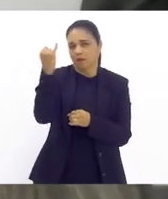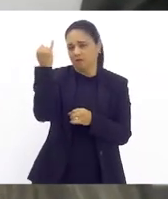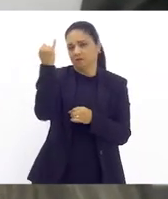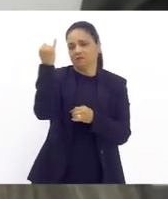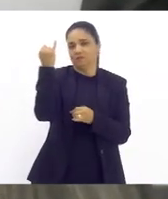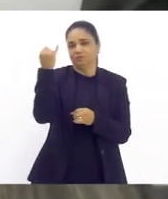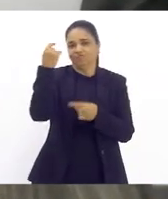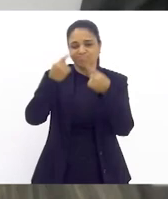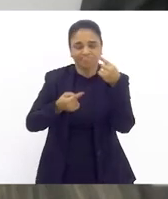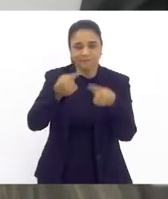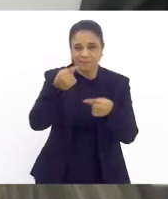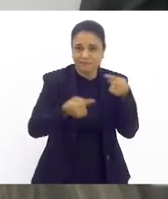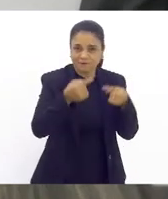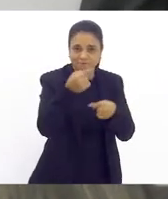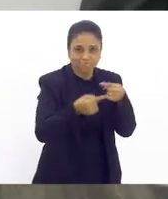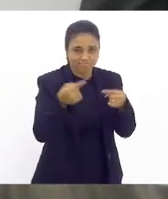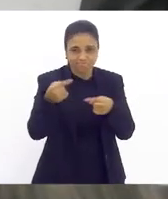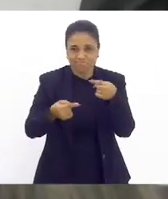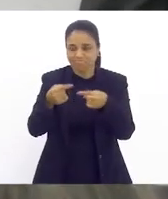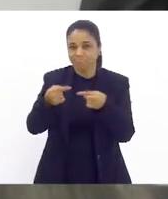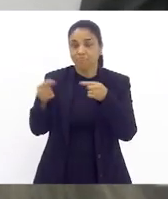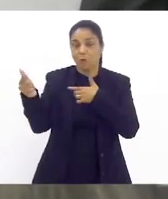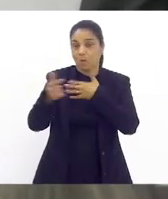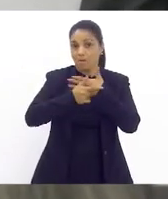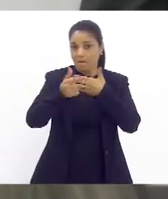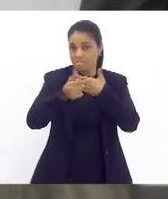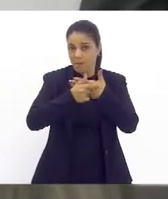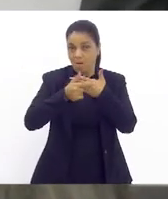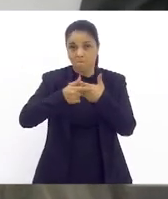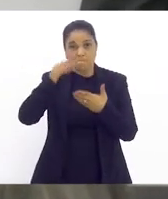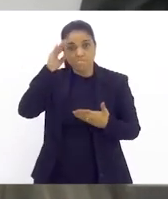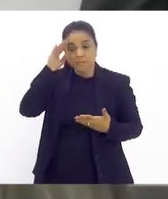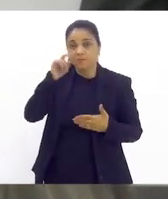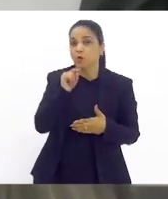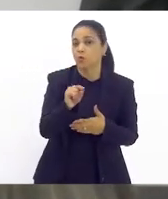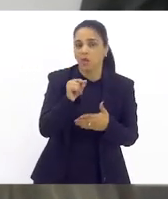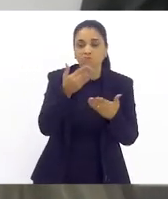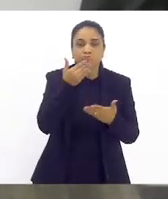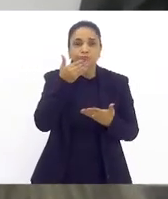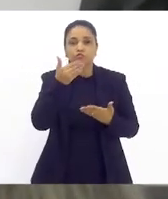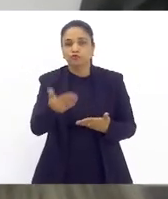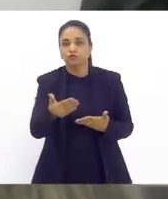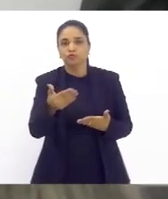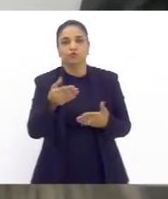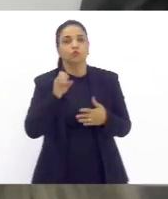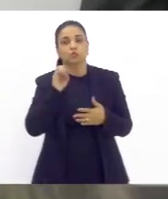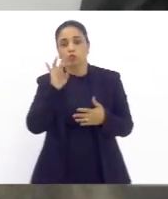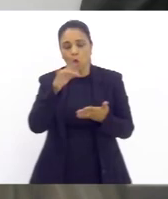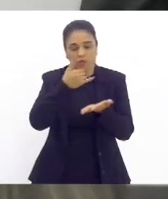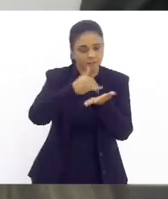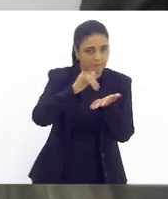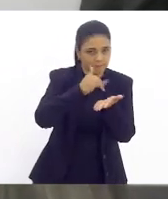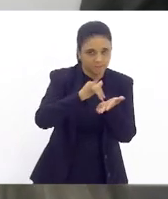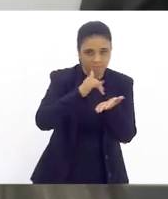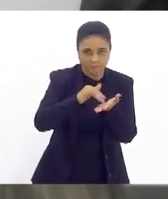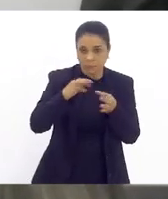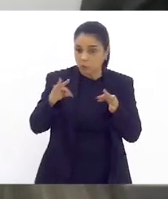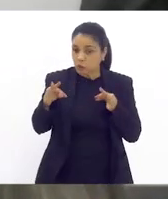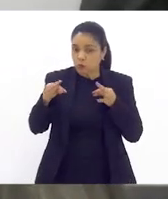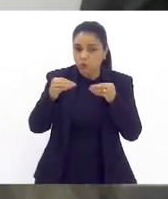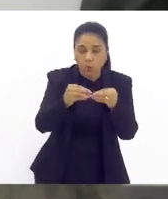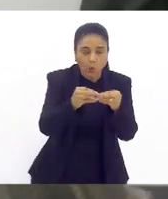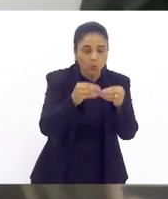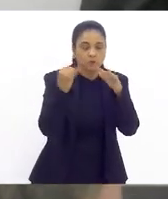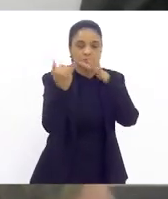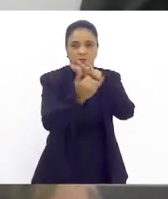no debate mas o nosso papel daqui para frente atendendo uma solicitação não só da secretaria como de todas as